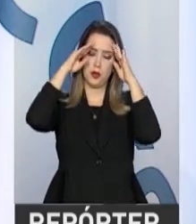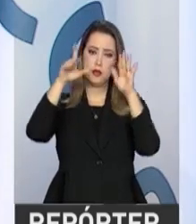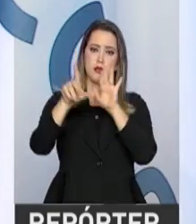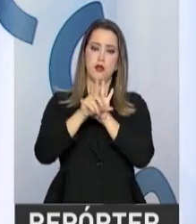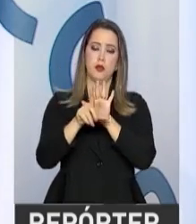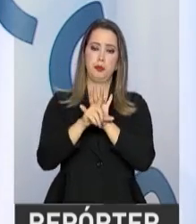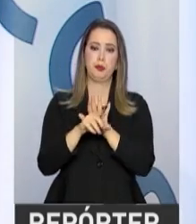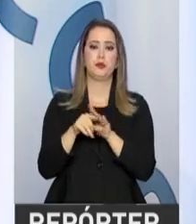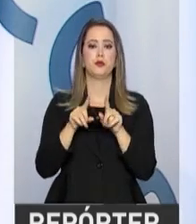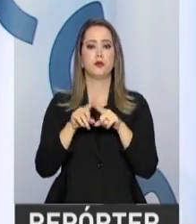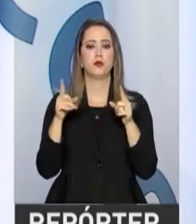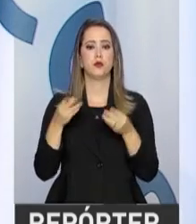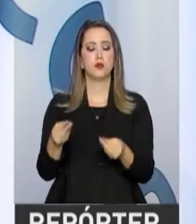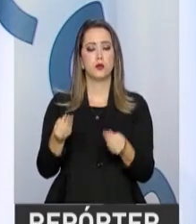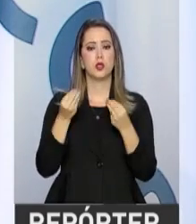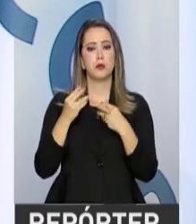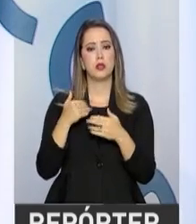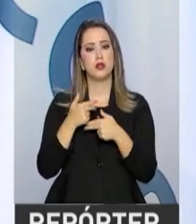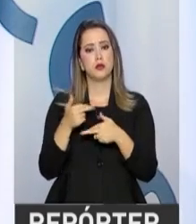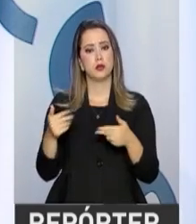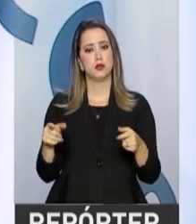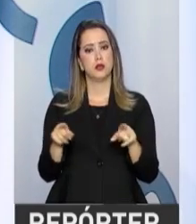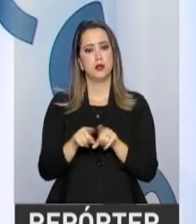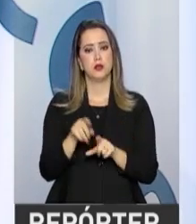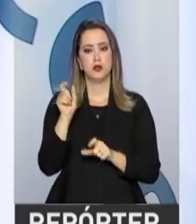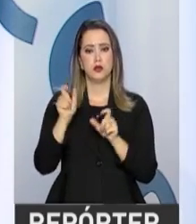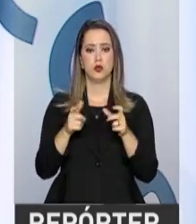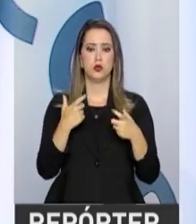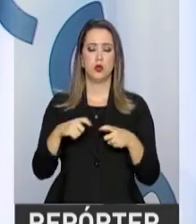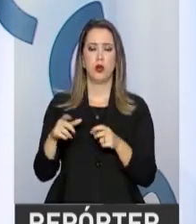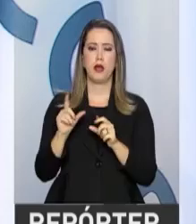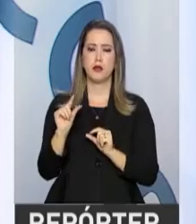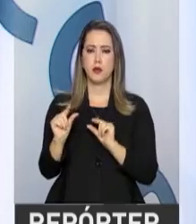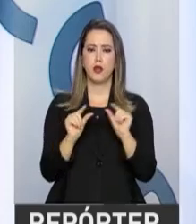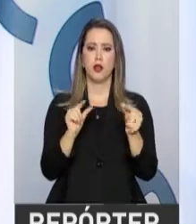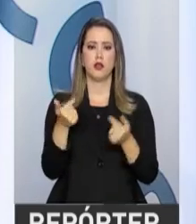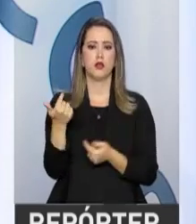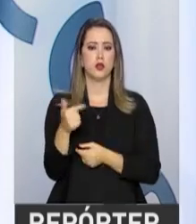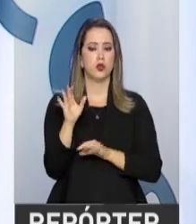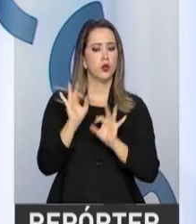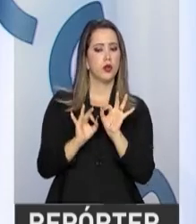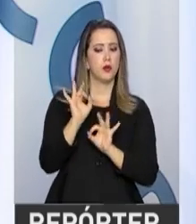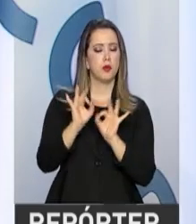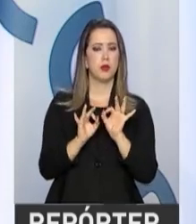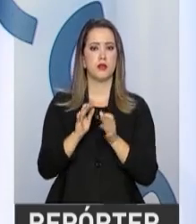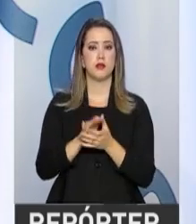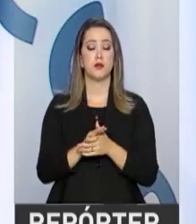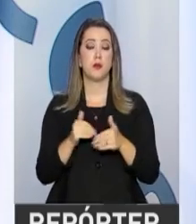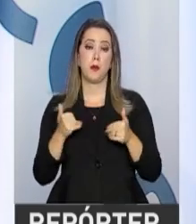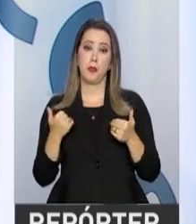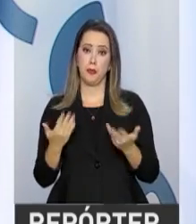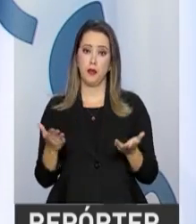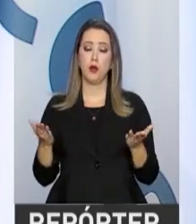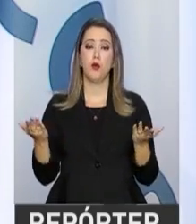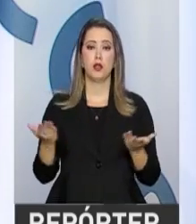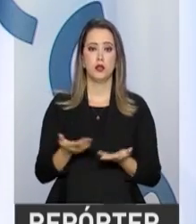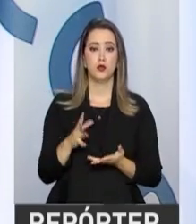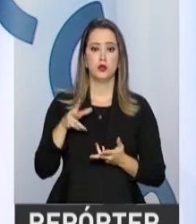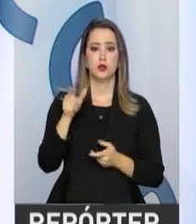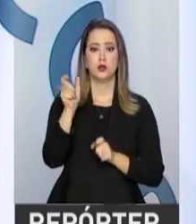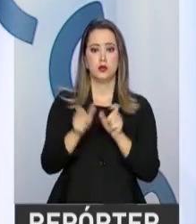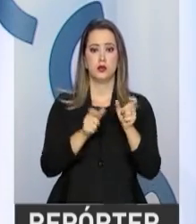vai e vem muito mais no sentido daqueles pequenos sites que num aí não estão preparados para isso e agora todo mundo